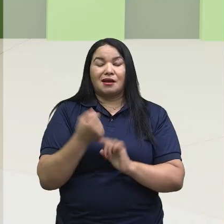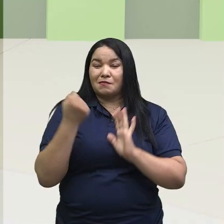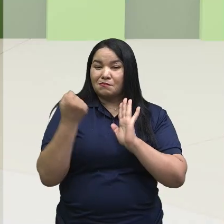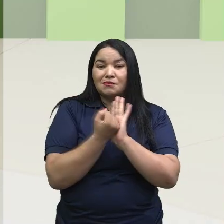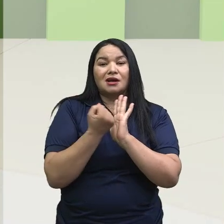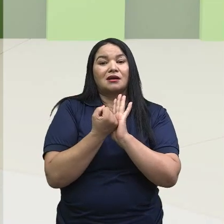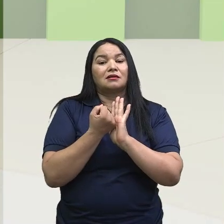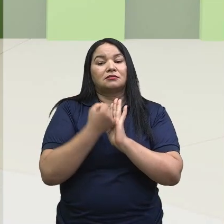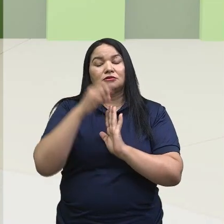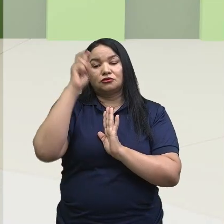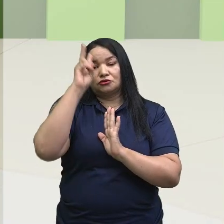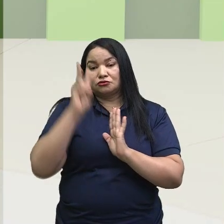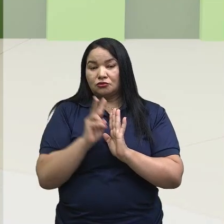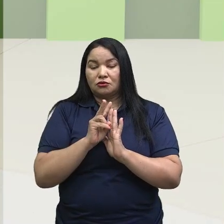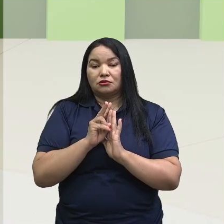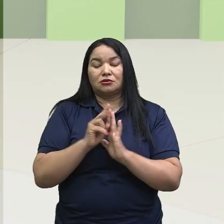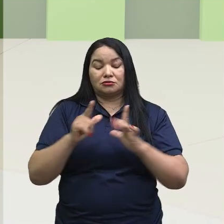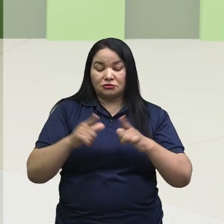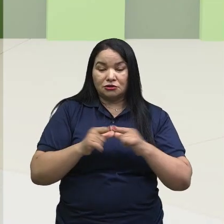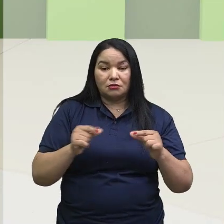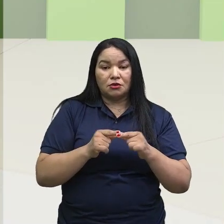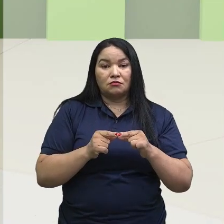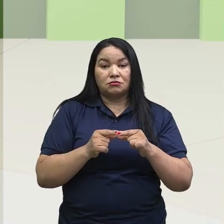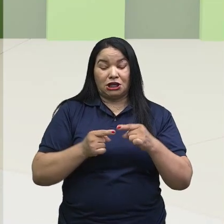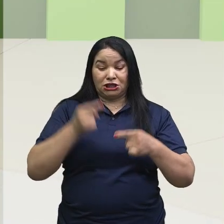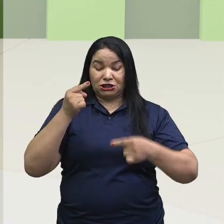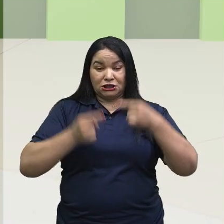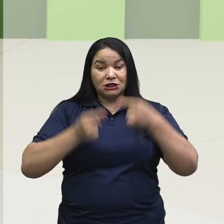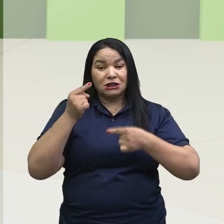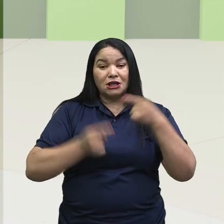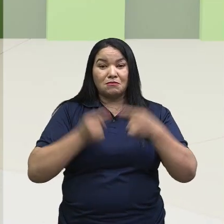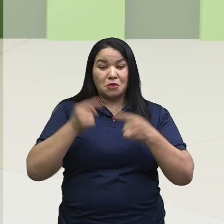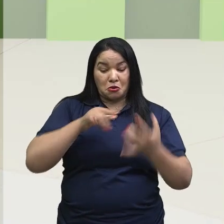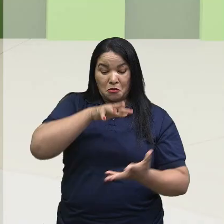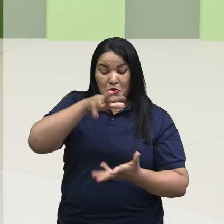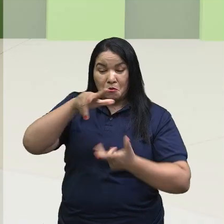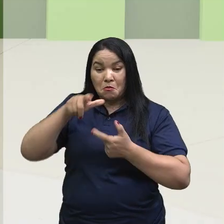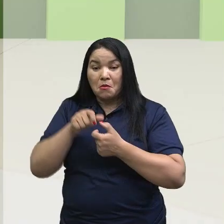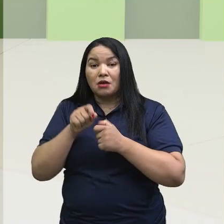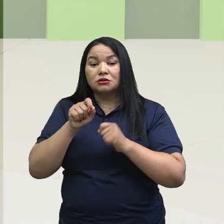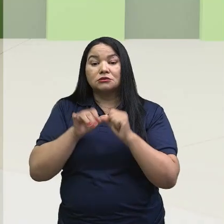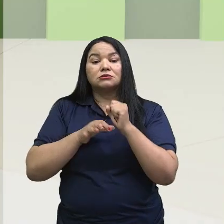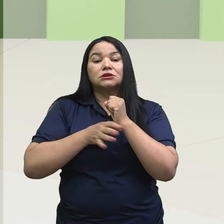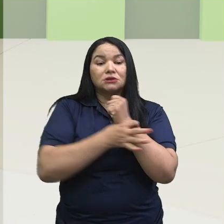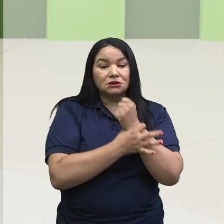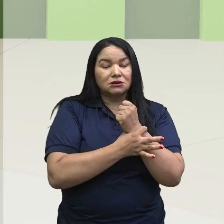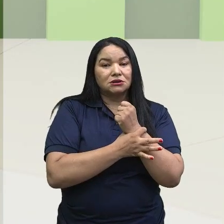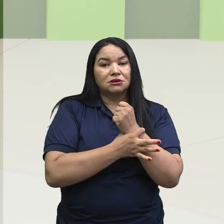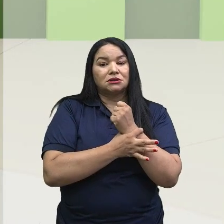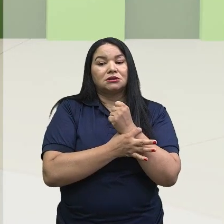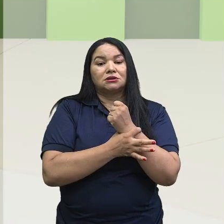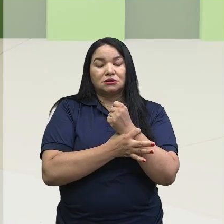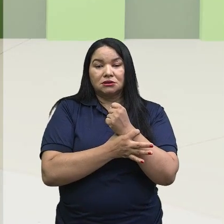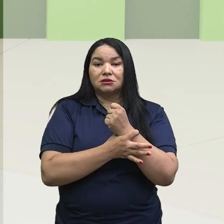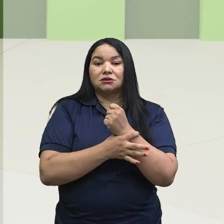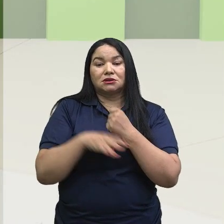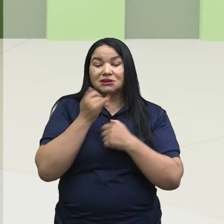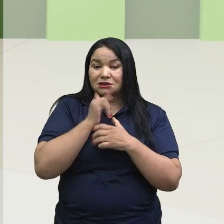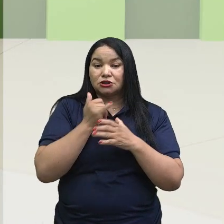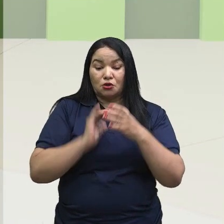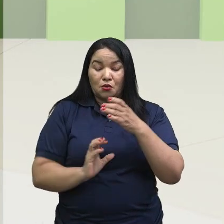do Japão e reforçando os debates globais sobre segurança. Então, segurança nuclear, é importante